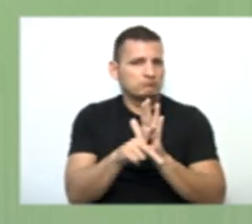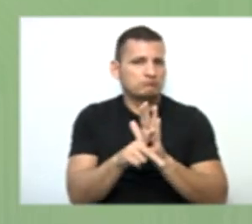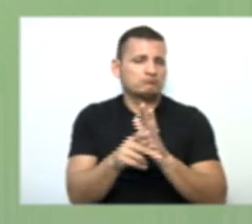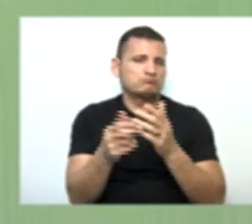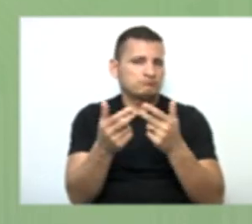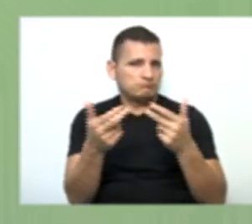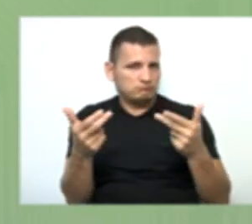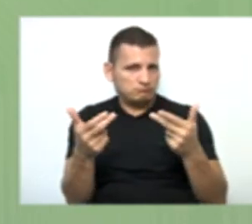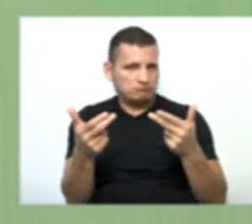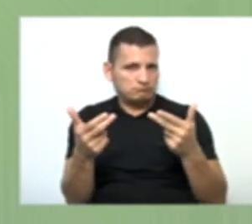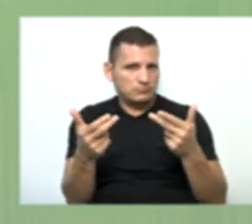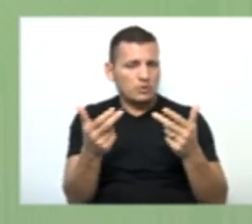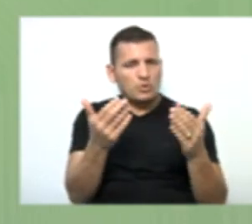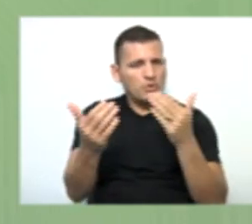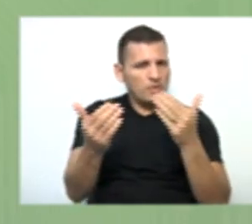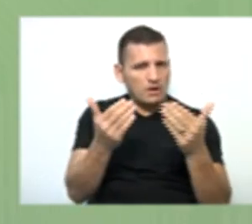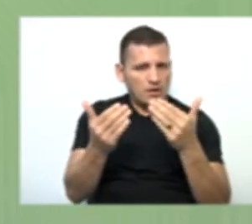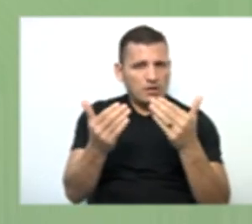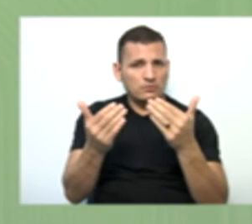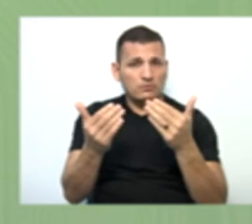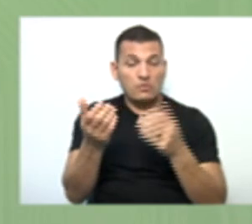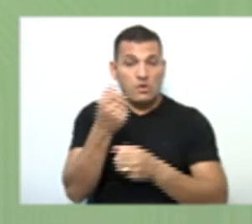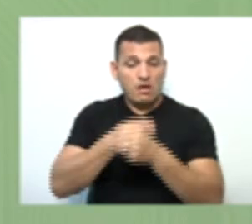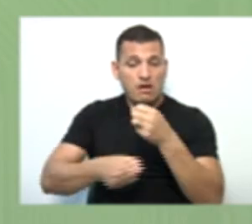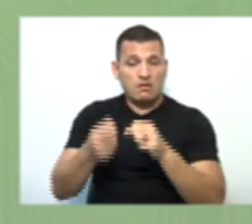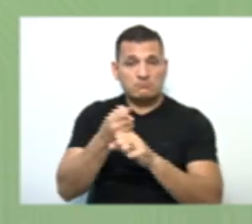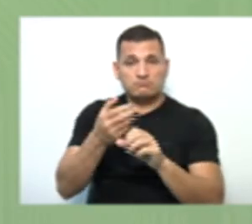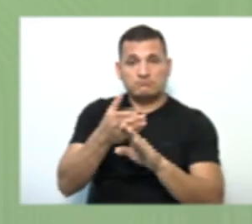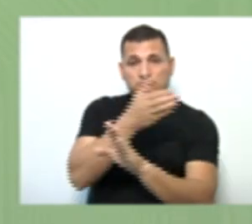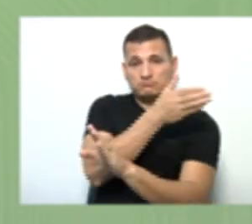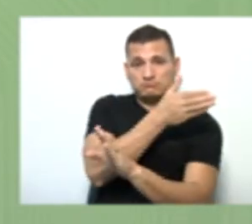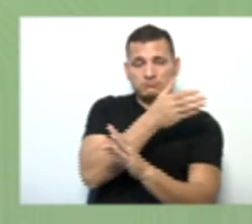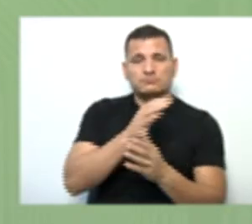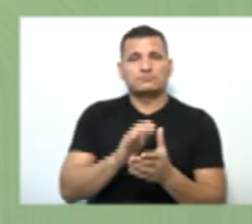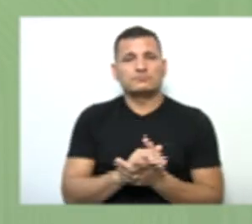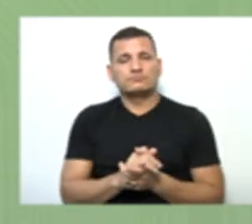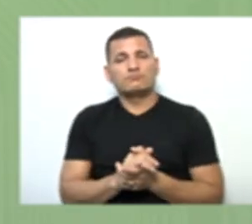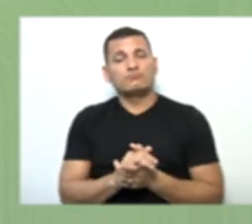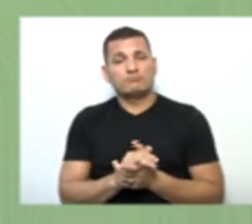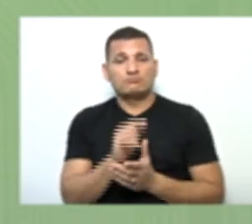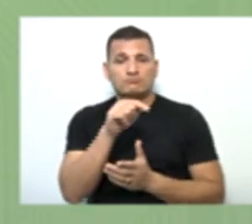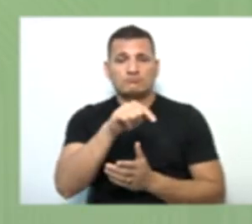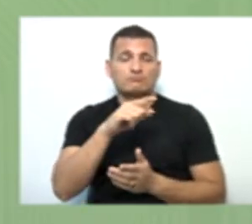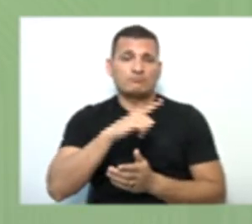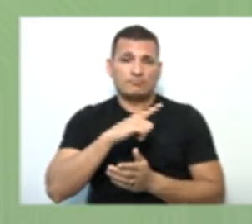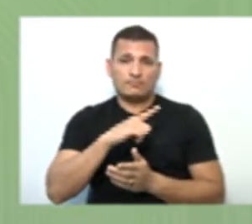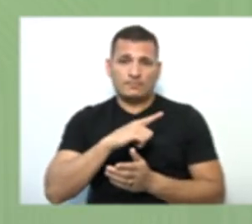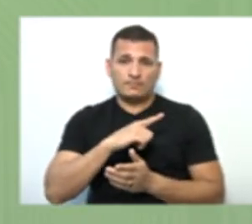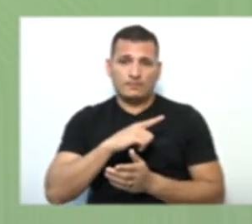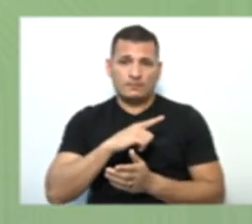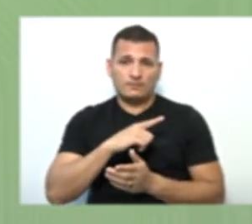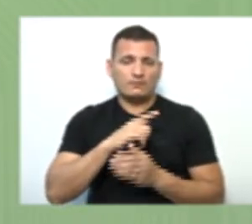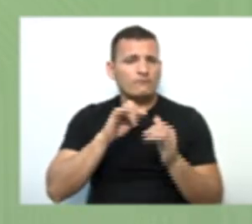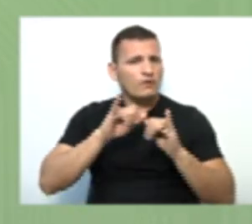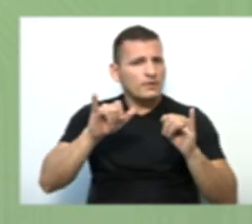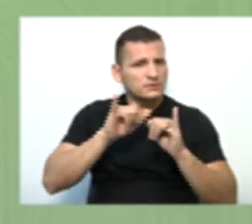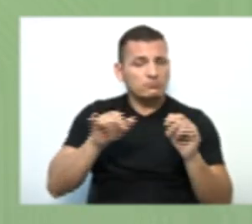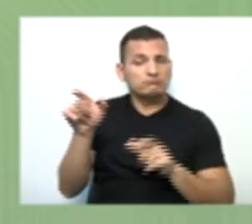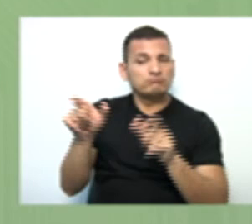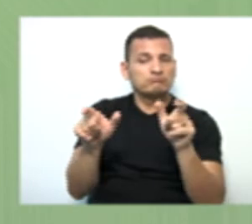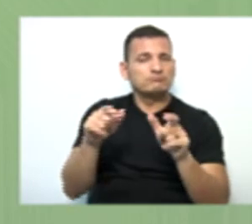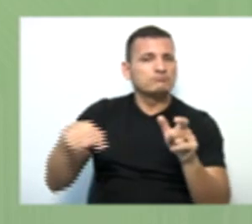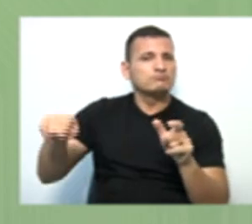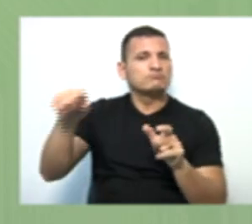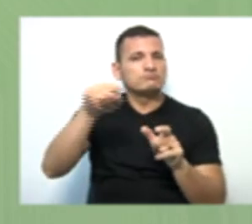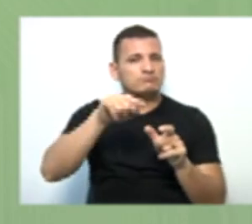anterior. Opa, o que ele quis dizer aí, professora? Ele fornece, né, informações aos usuários.